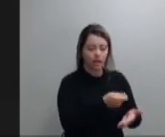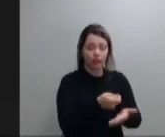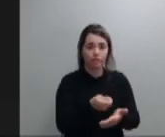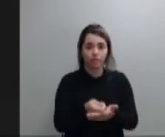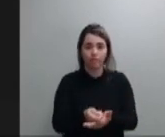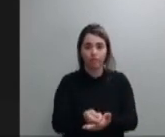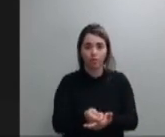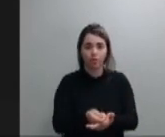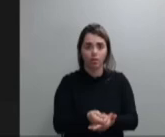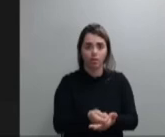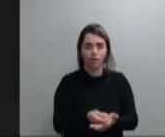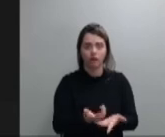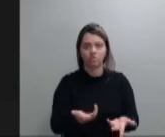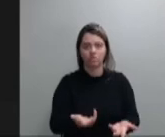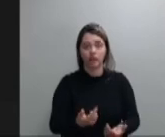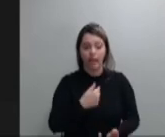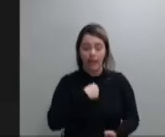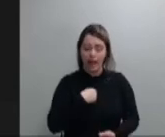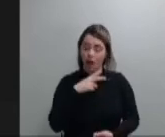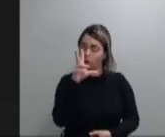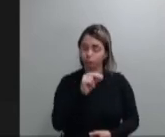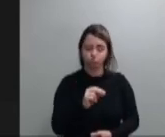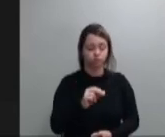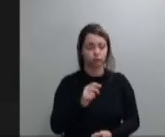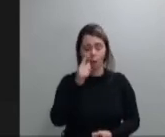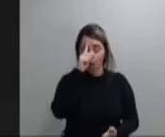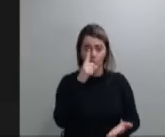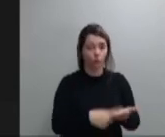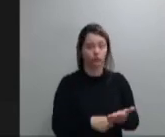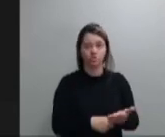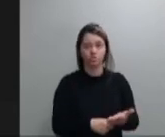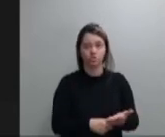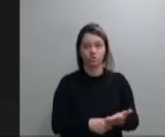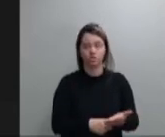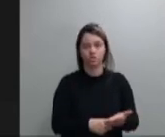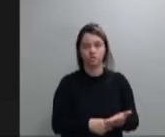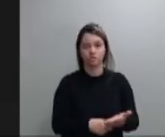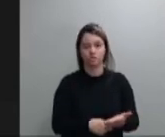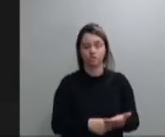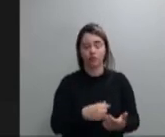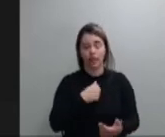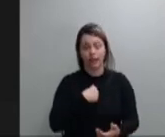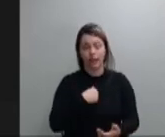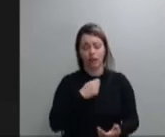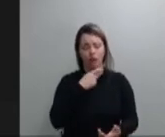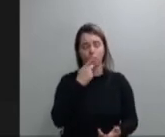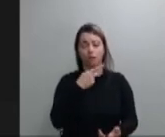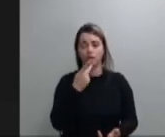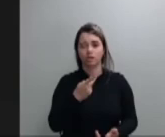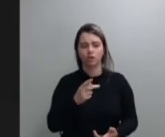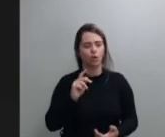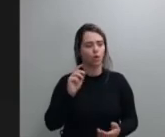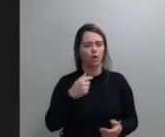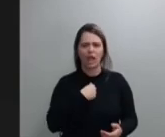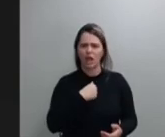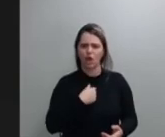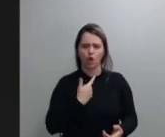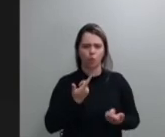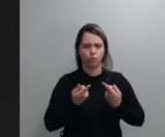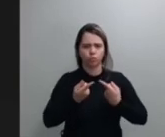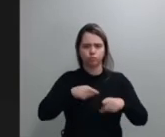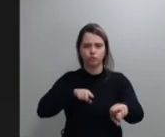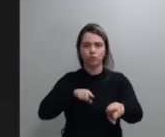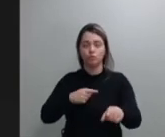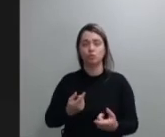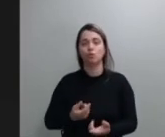eu não vou decidir de acordo com a constituição vou decidir contra a constituição e dizendo eu sou contra a constituição a